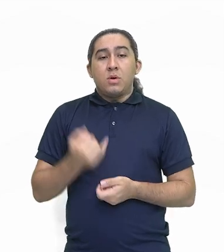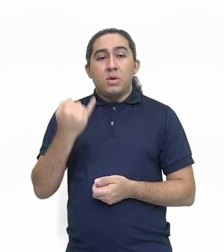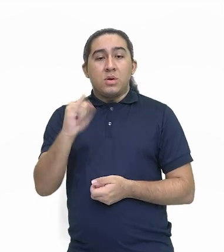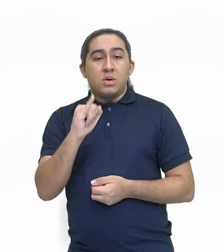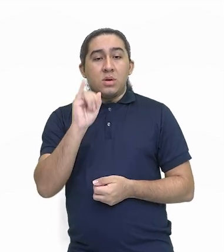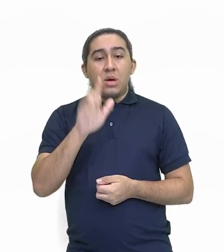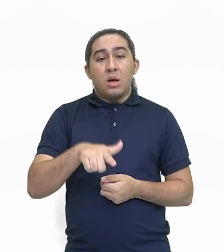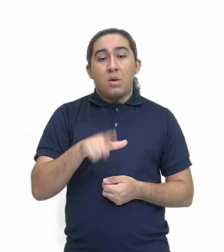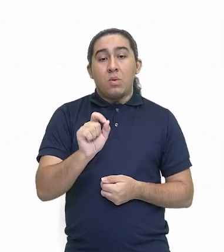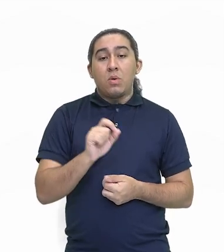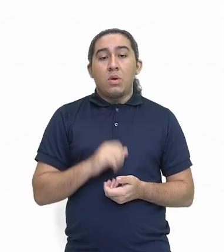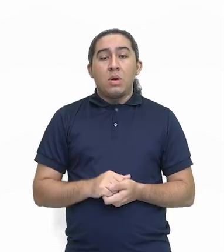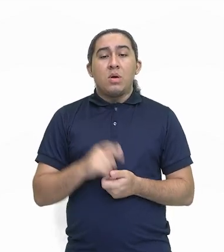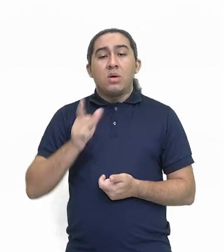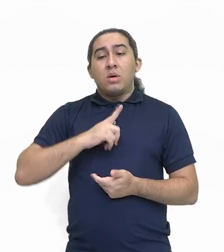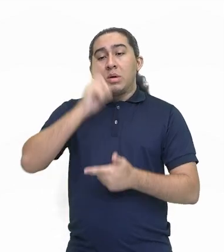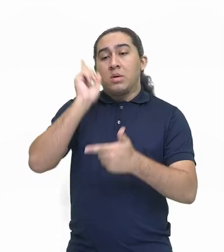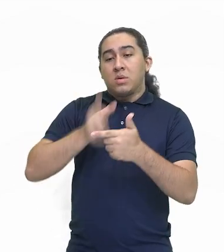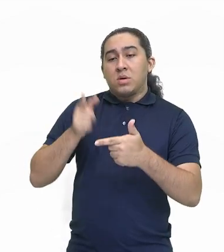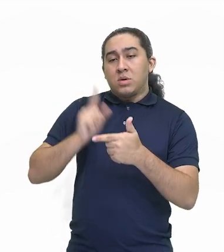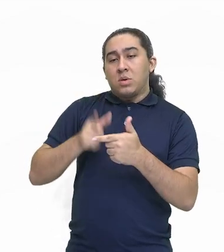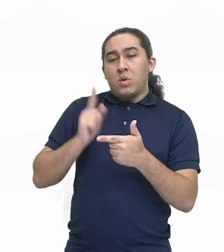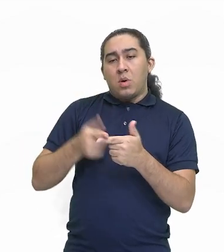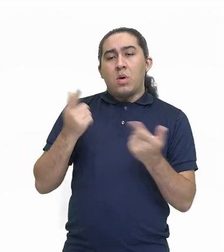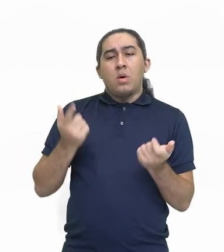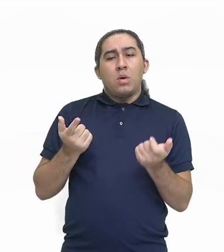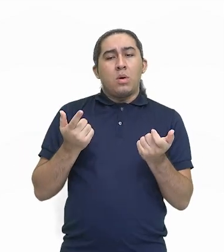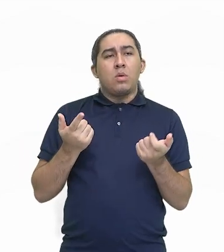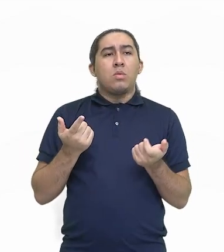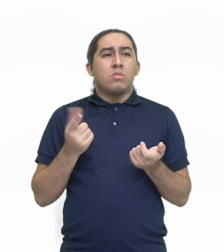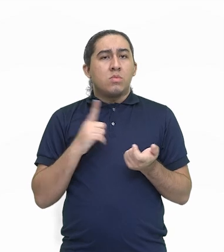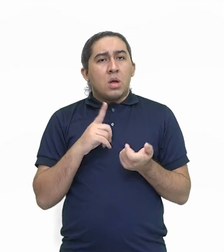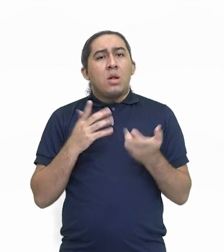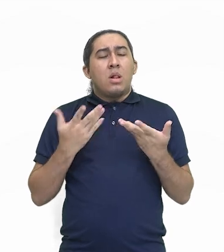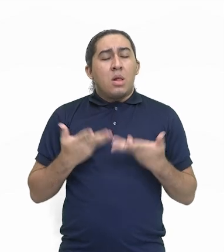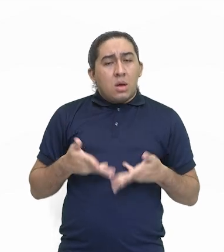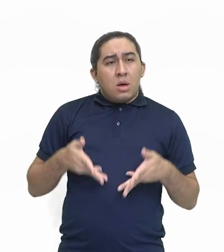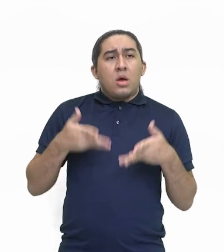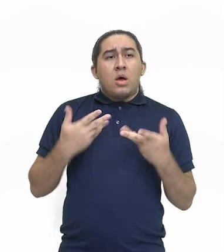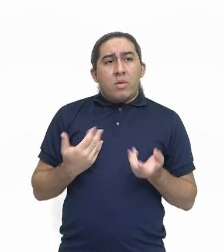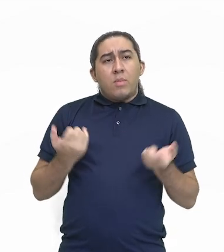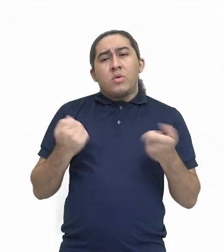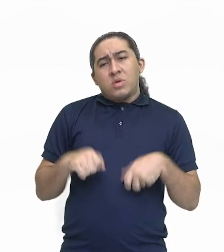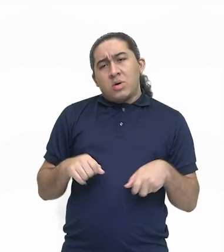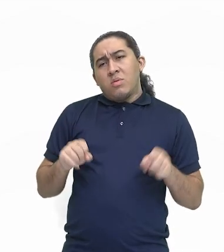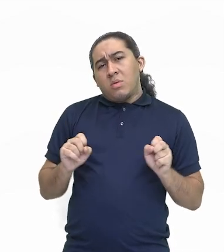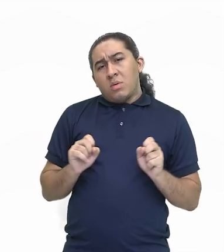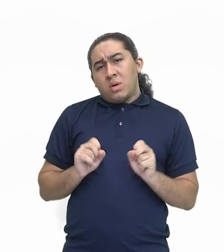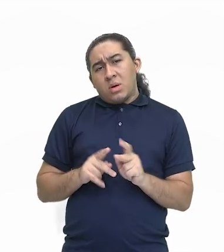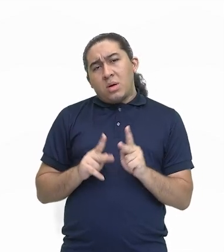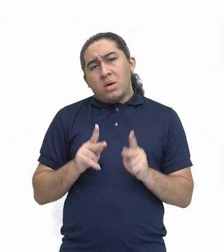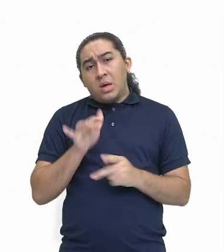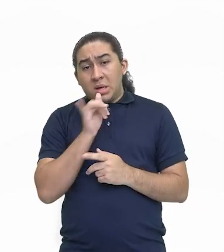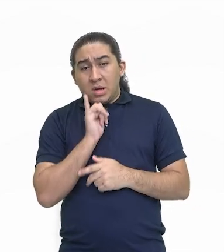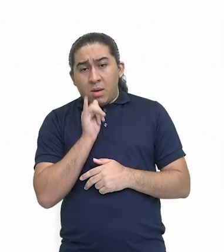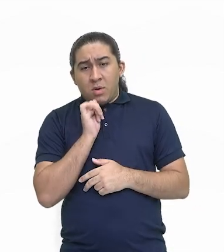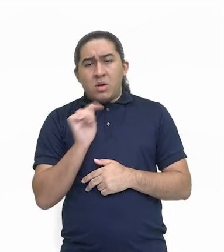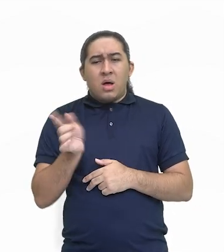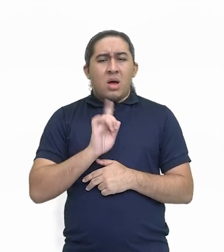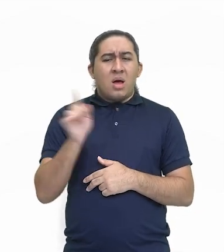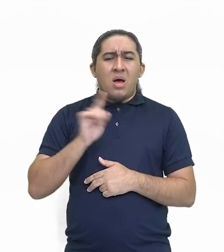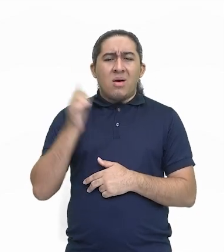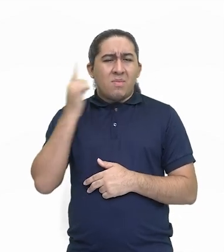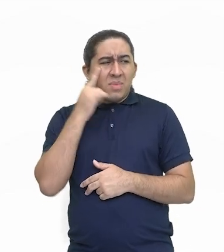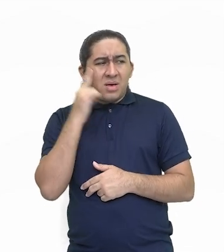para criticar de modo mais ameno, né, colocaria, não, eu não acho legal,